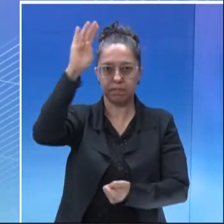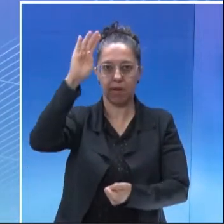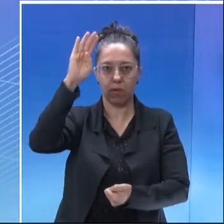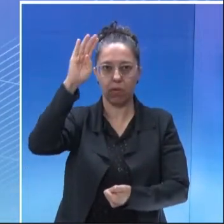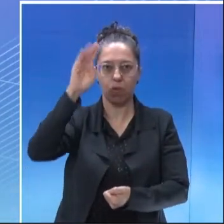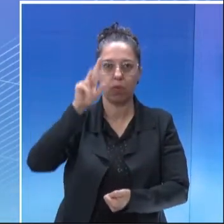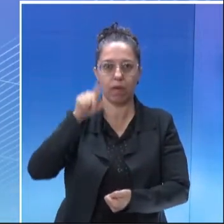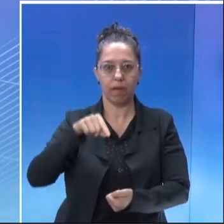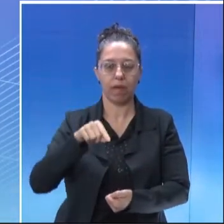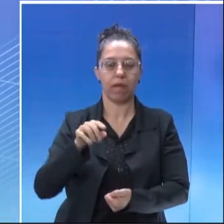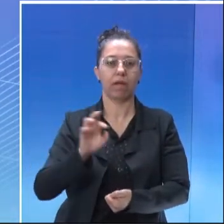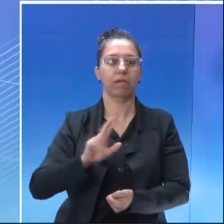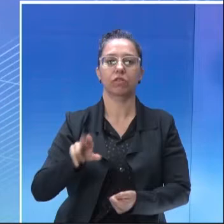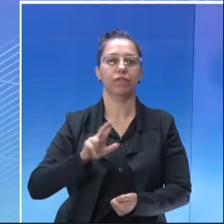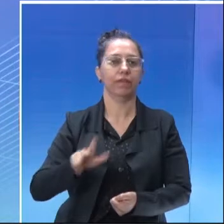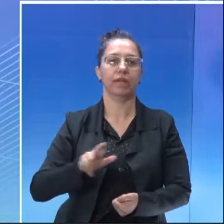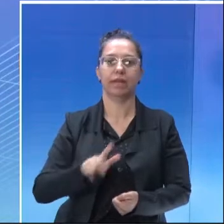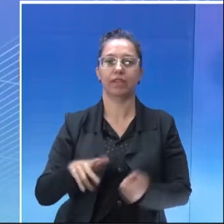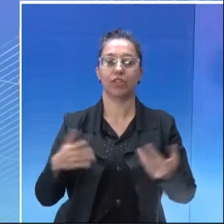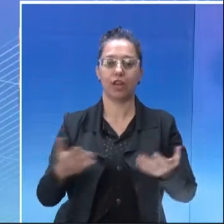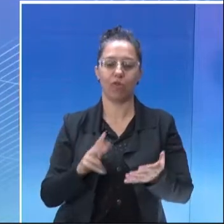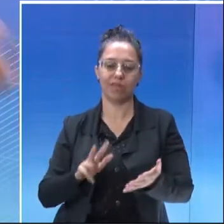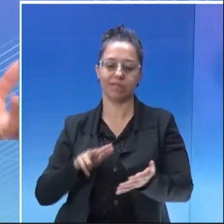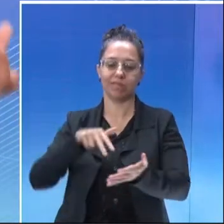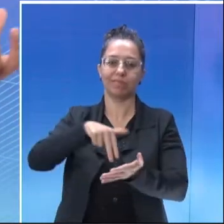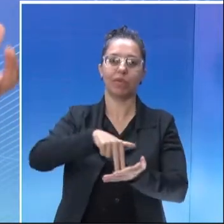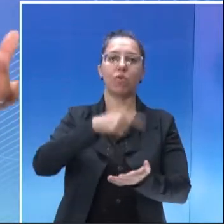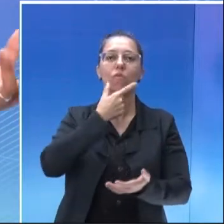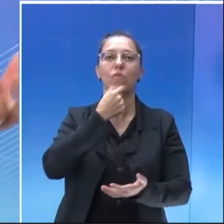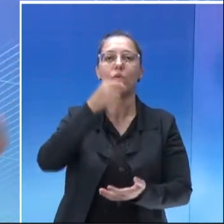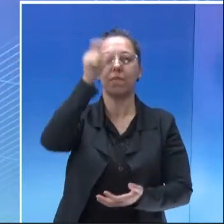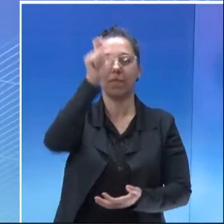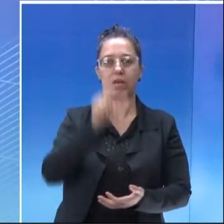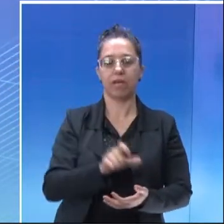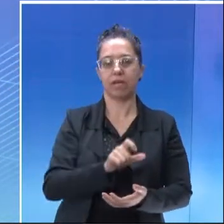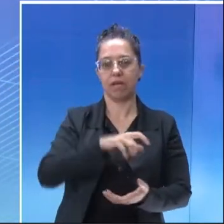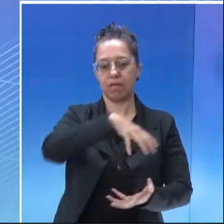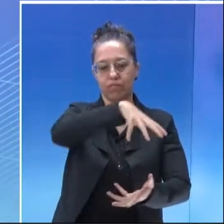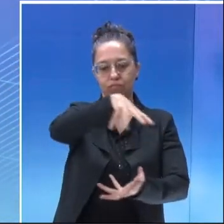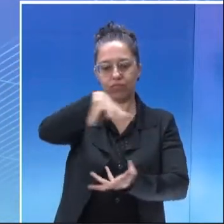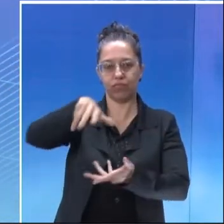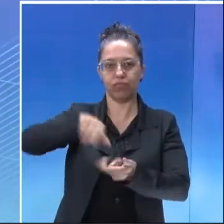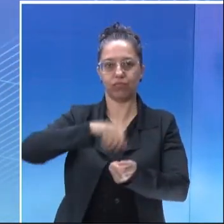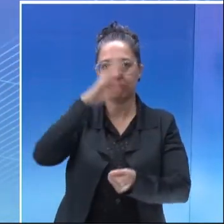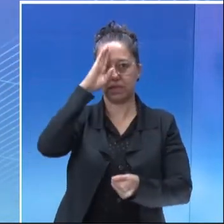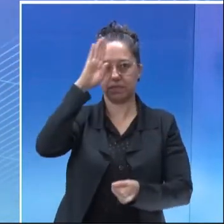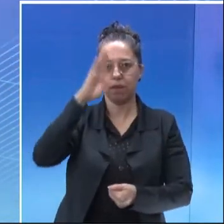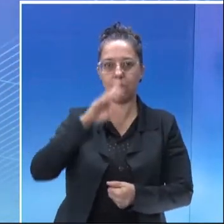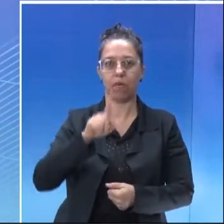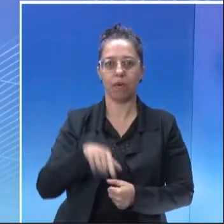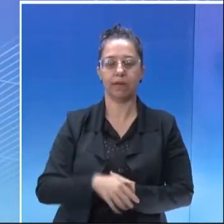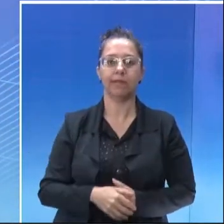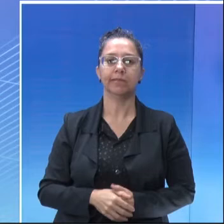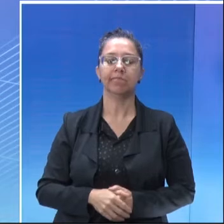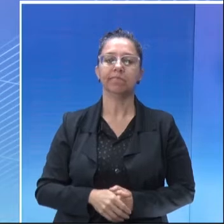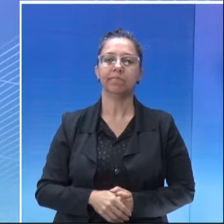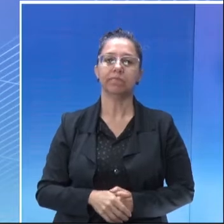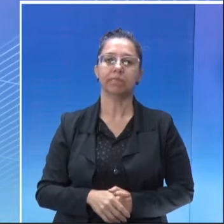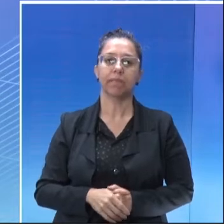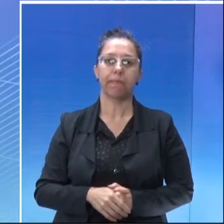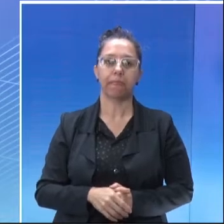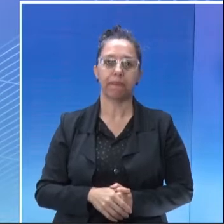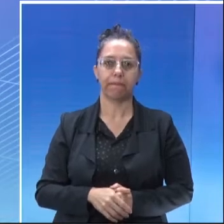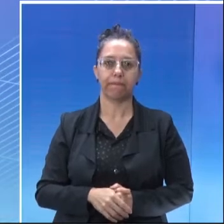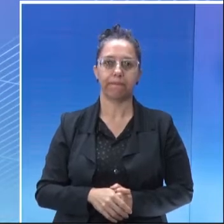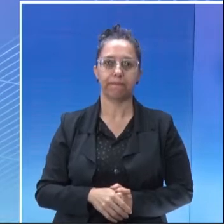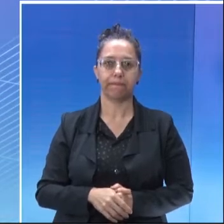do universo. E é conhecido também como a Grande Revolução, a Revolução Copernicana, que é o